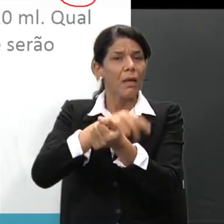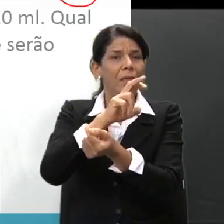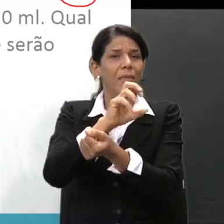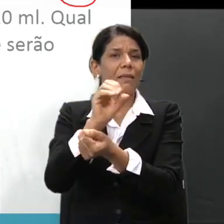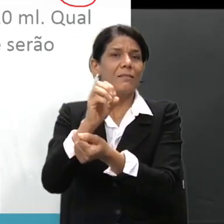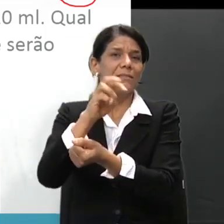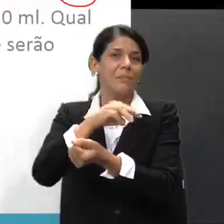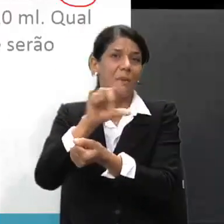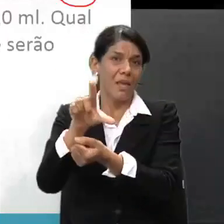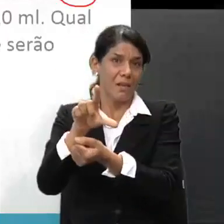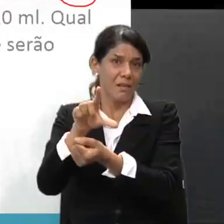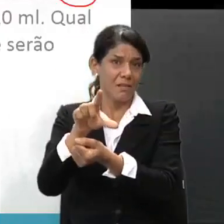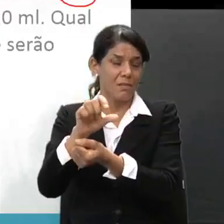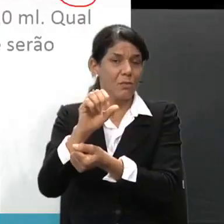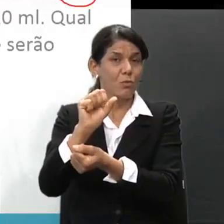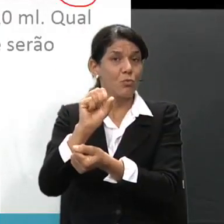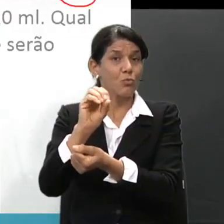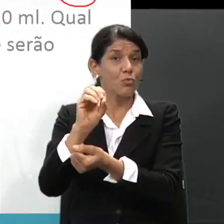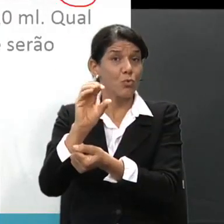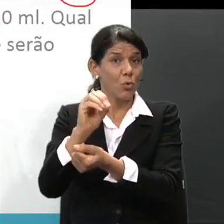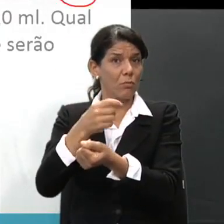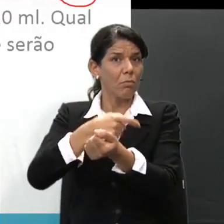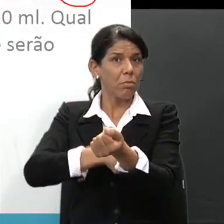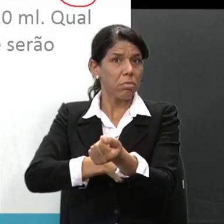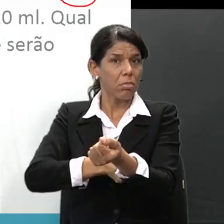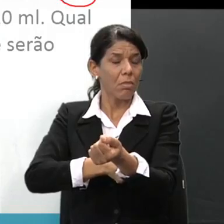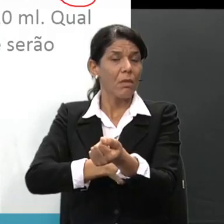ml desse soro que